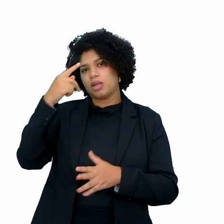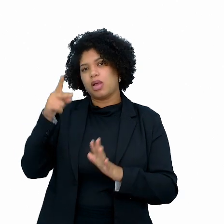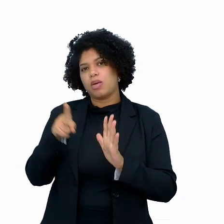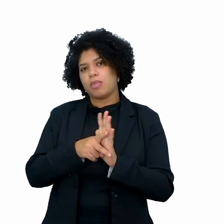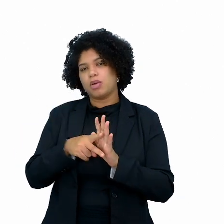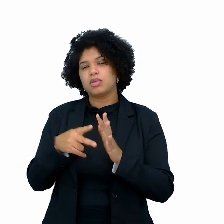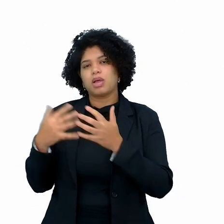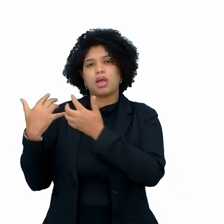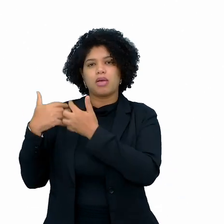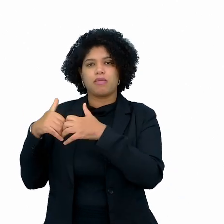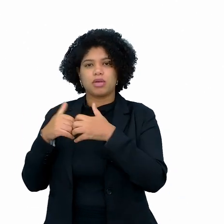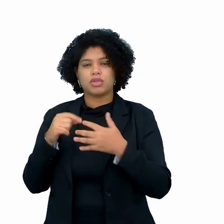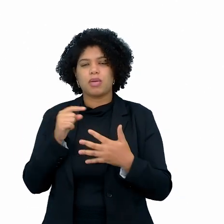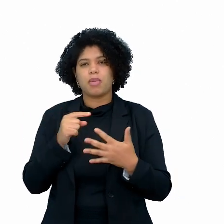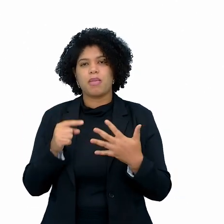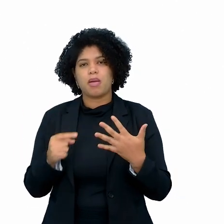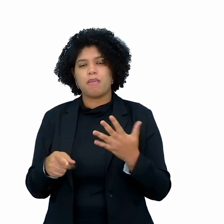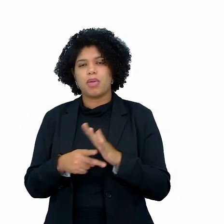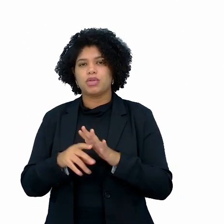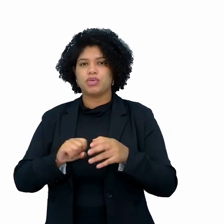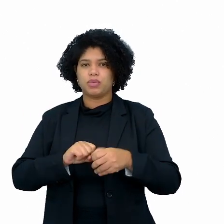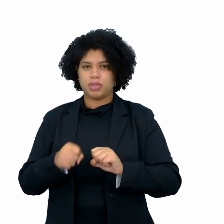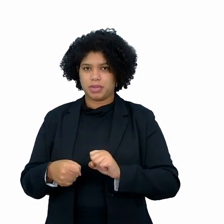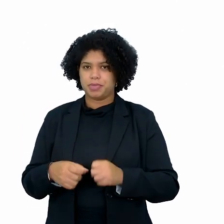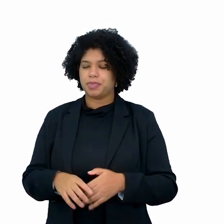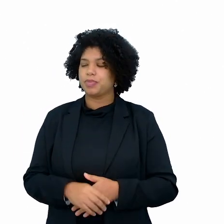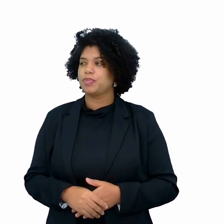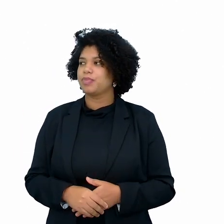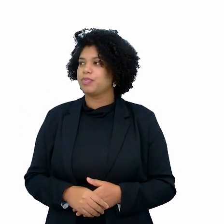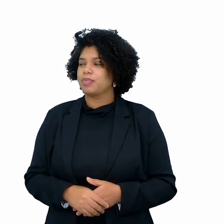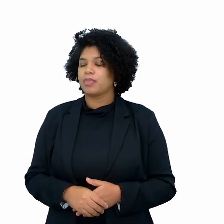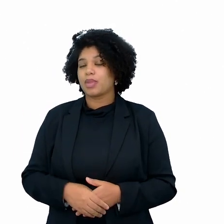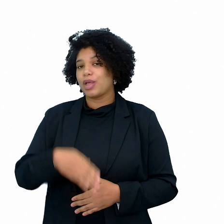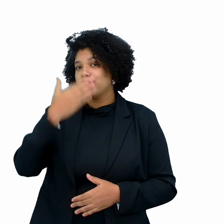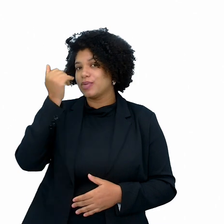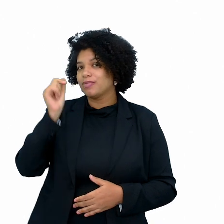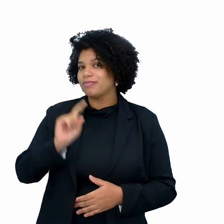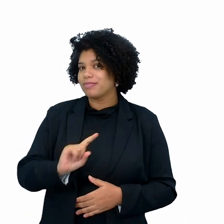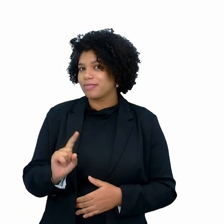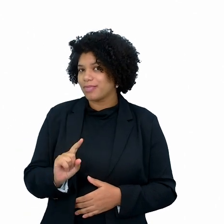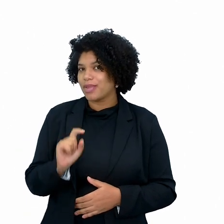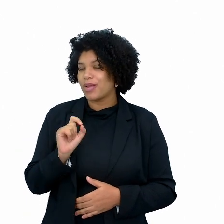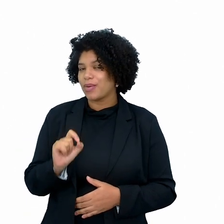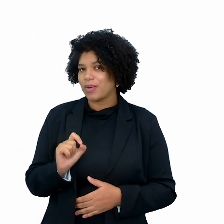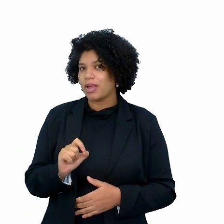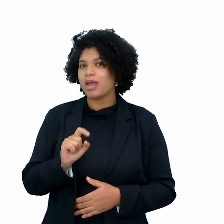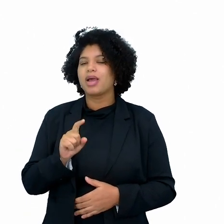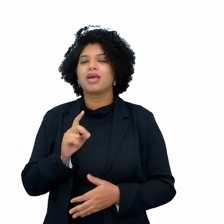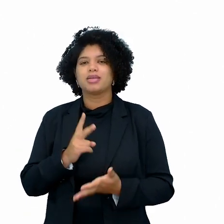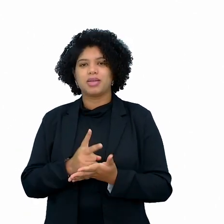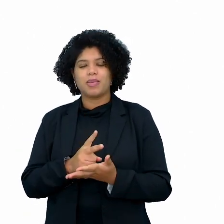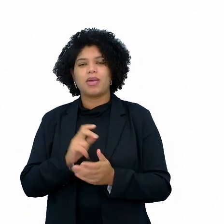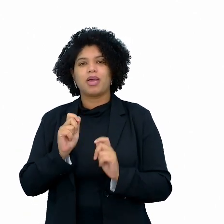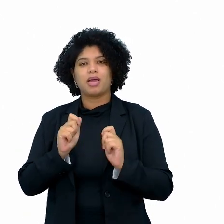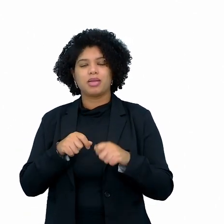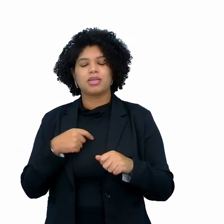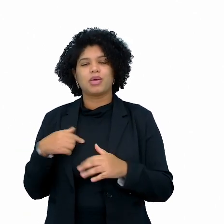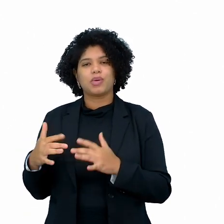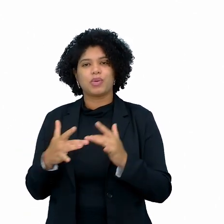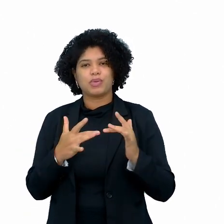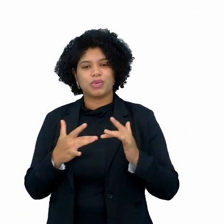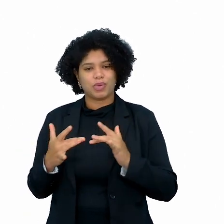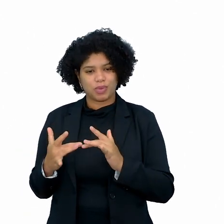pontos discutidos nesse primeiro bloco de formações. E não se esqueça de que você sempre poderá entrar em